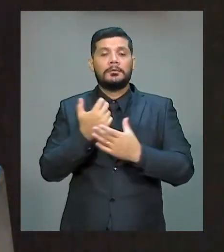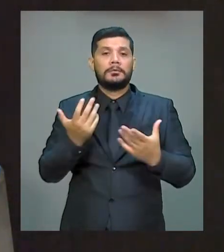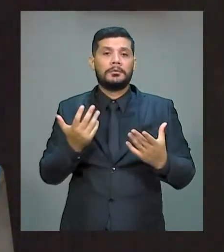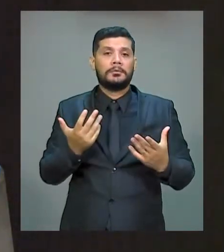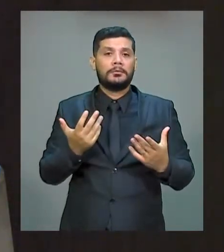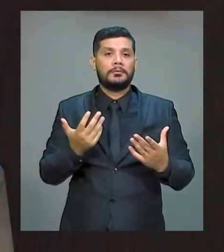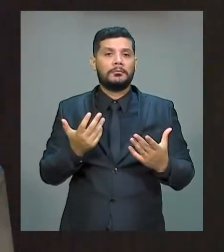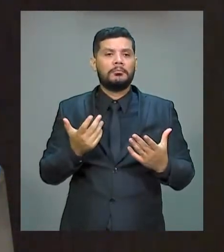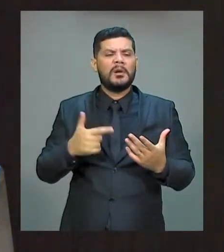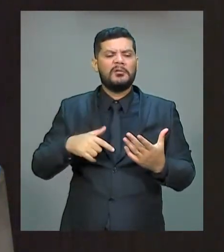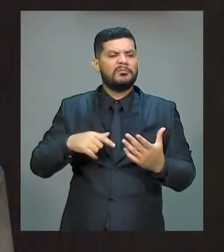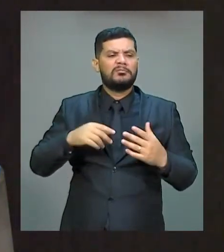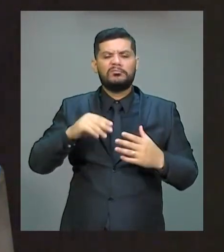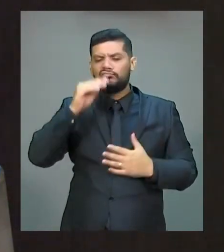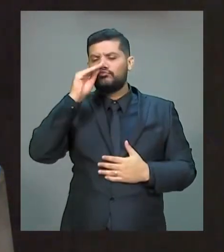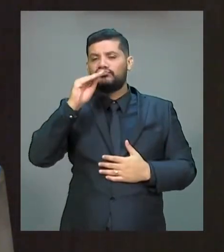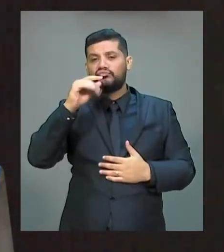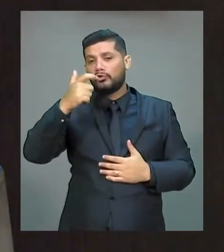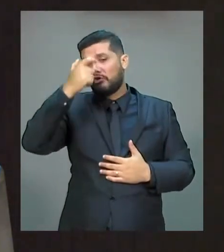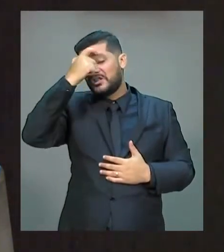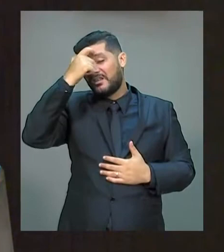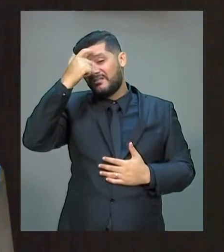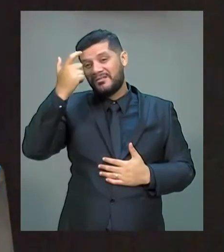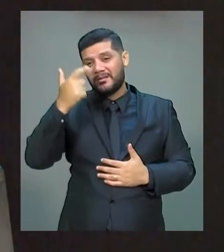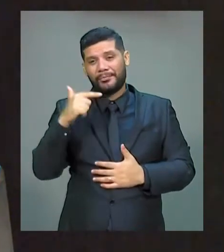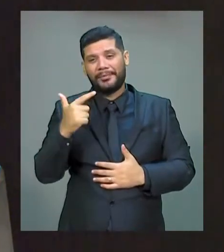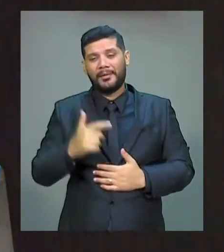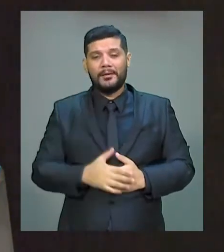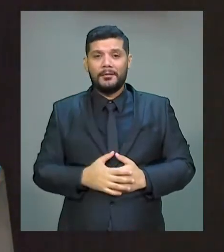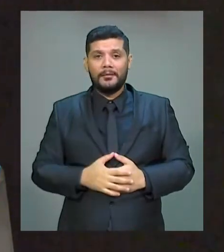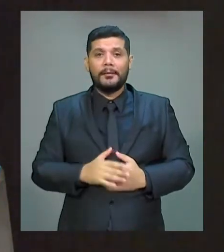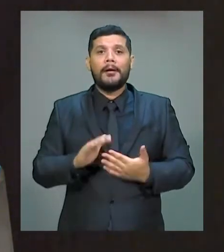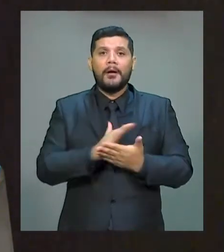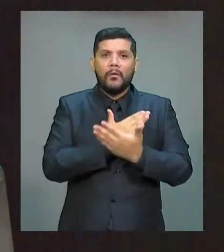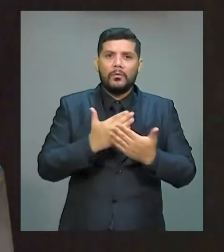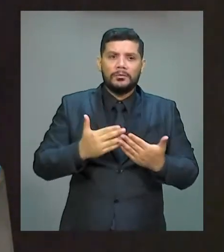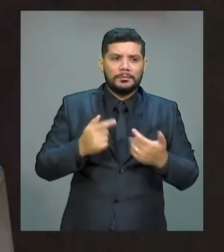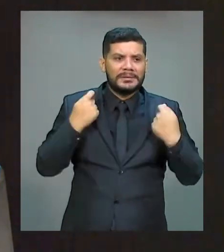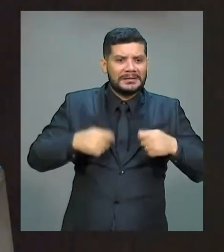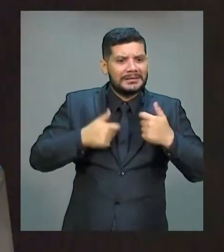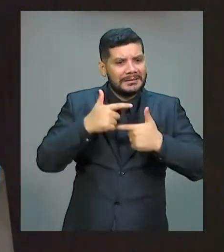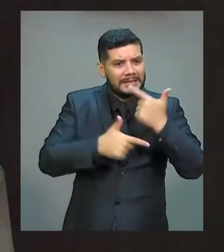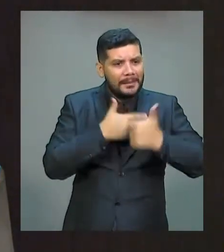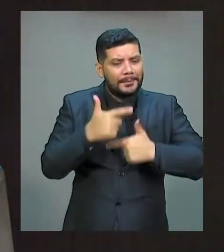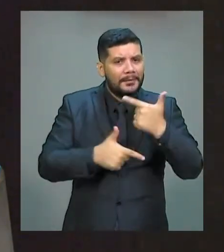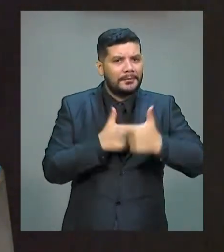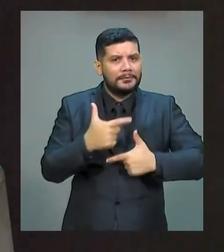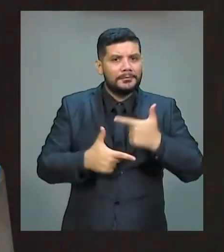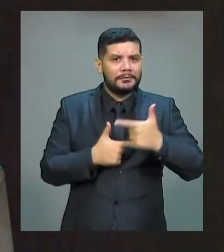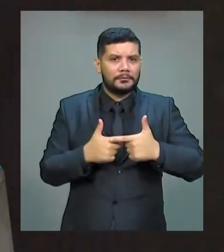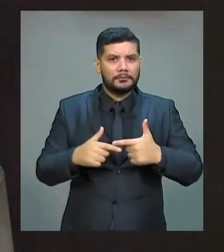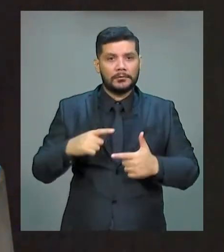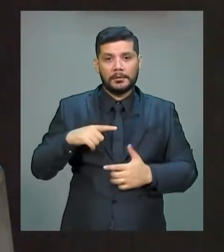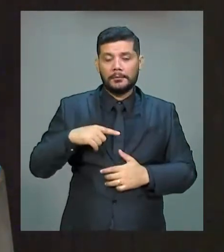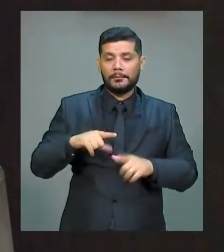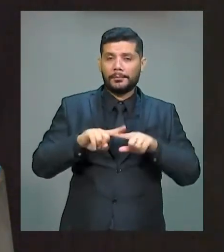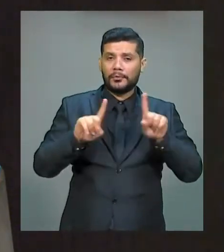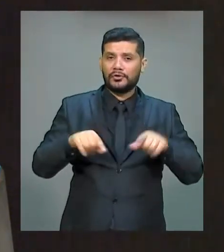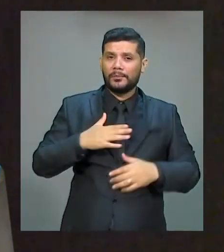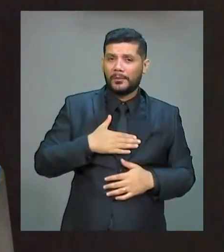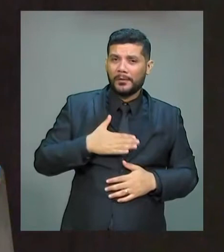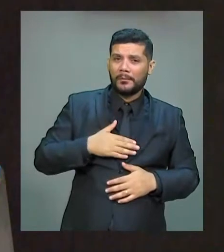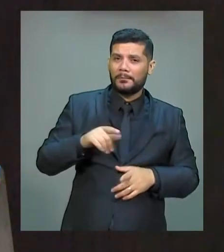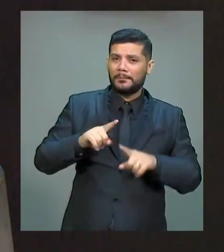casa para pegar o ônibus lotado? Nós temos que colocar isso. Por isso que a renda básica tem um projeto meu, tem um projeto do deputado Acrisio, mas esse tem que